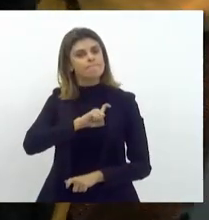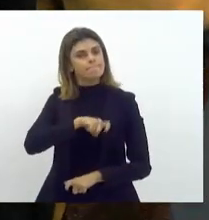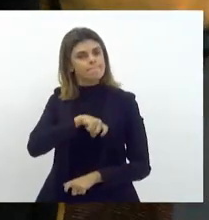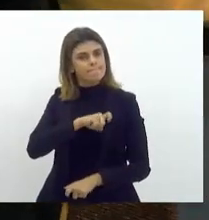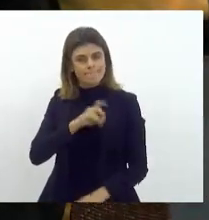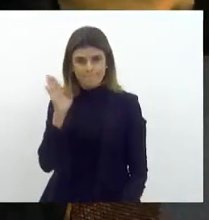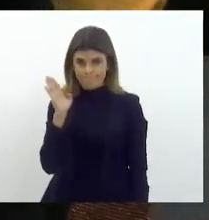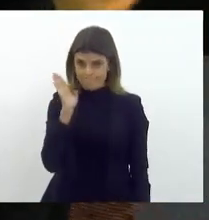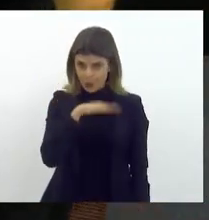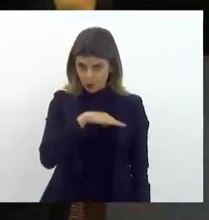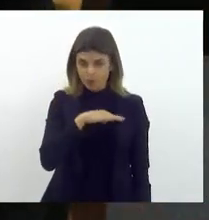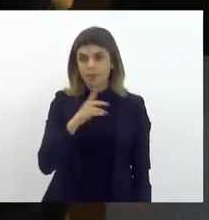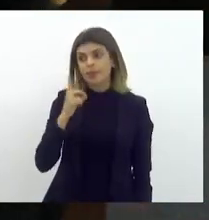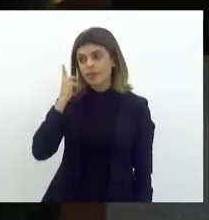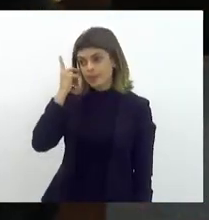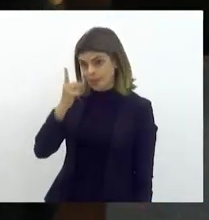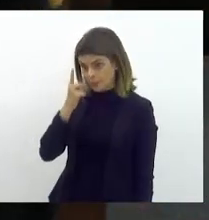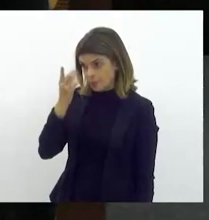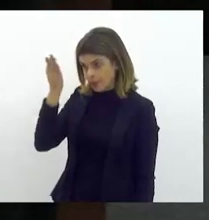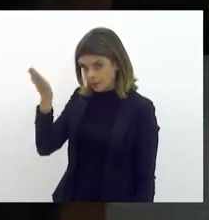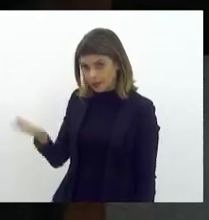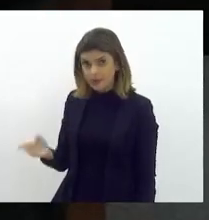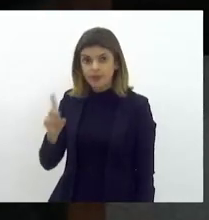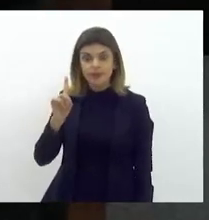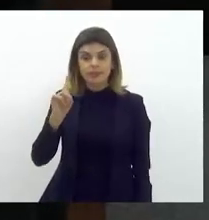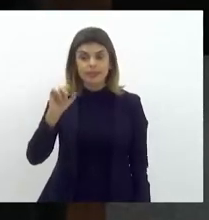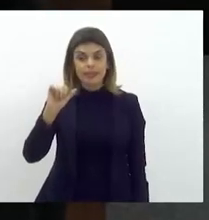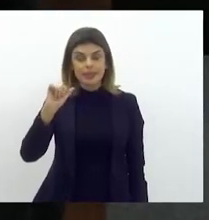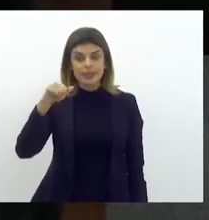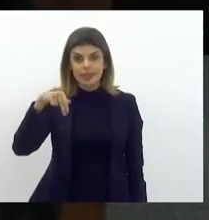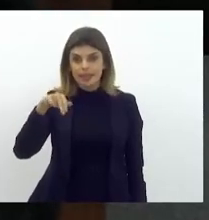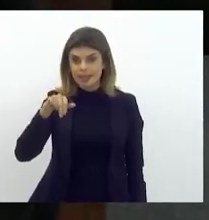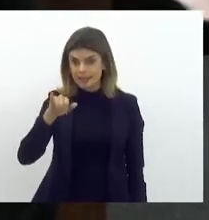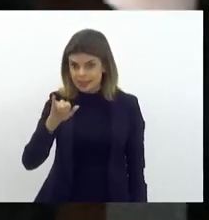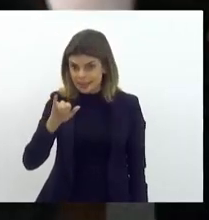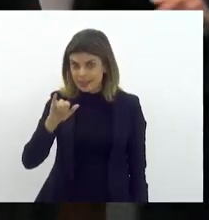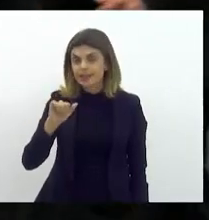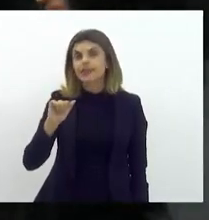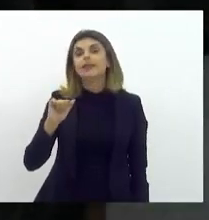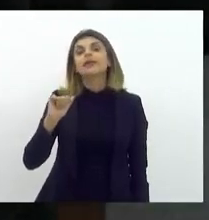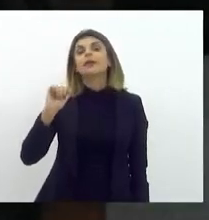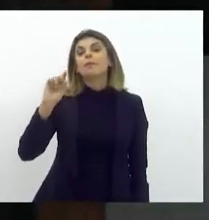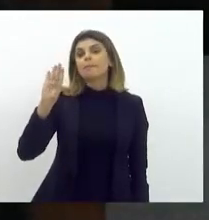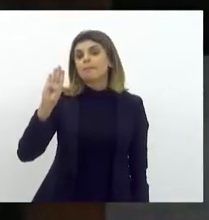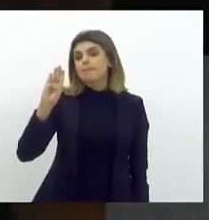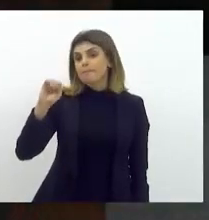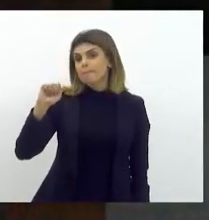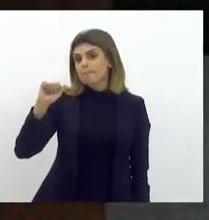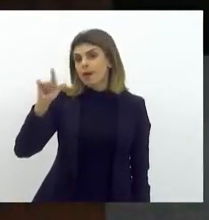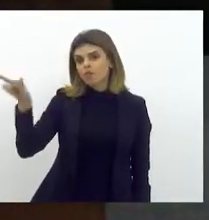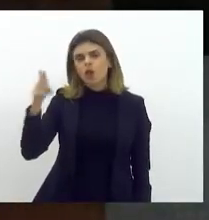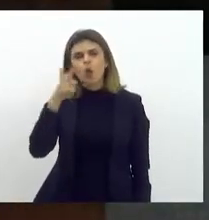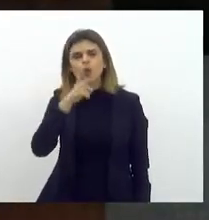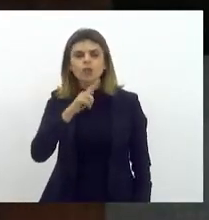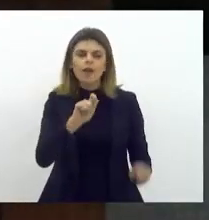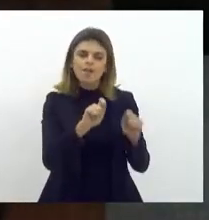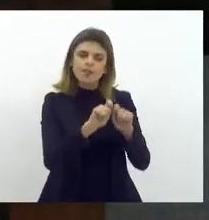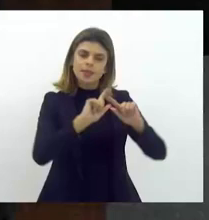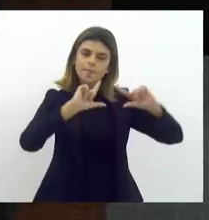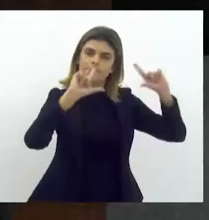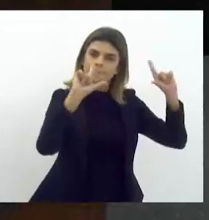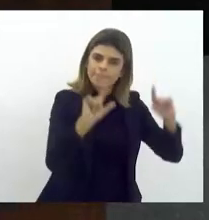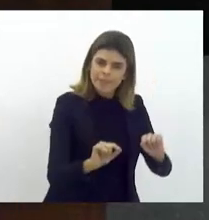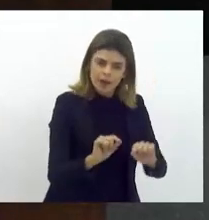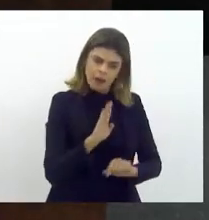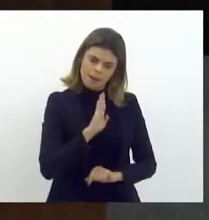grande deputada Dani Balbi e você consegue fazer com que ela fique uma maldade um pouquinho menor mas uma